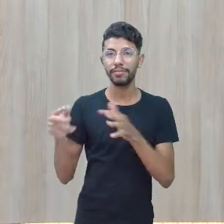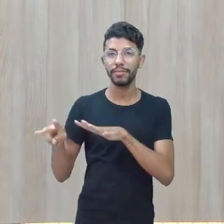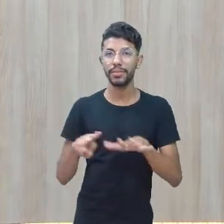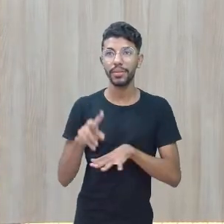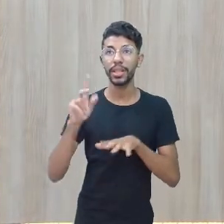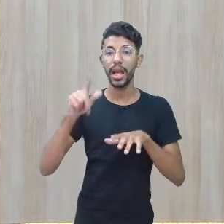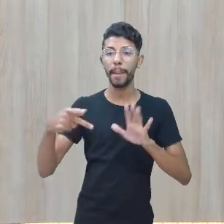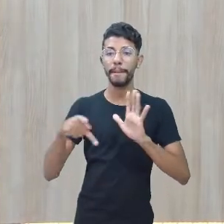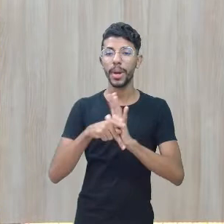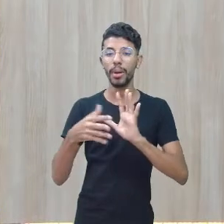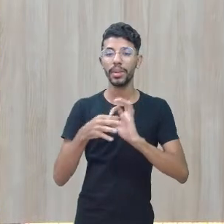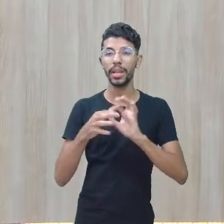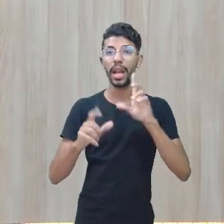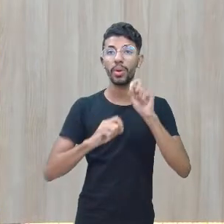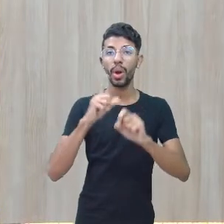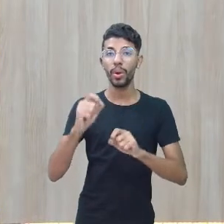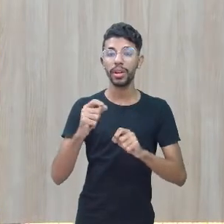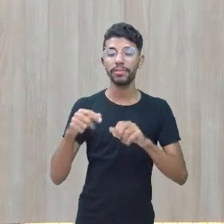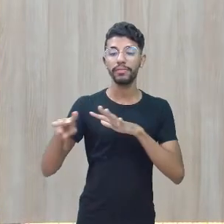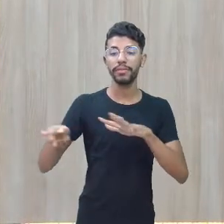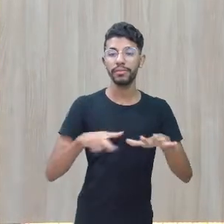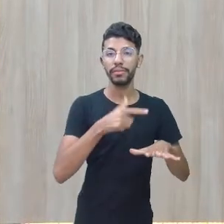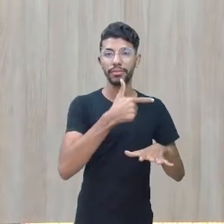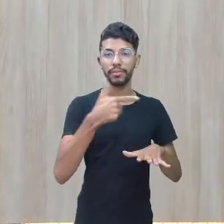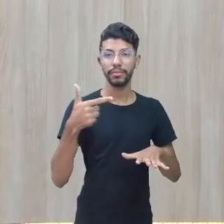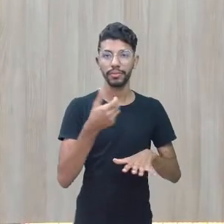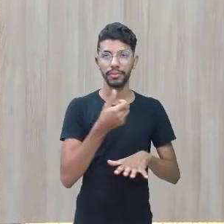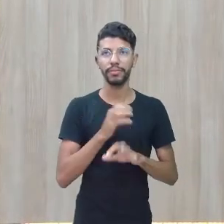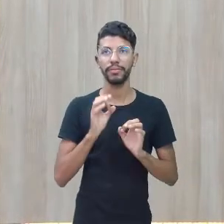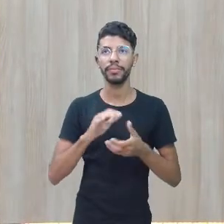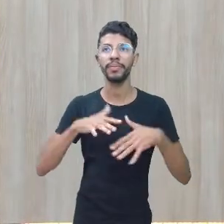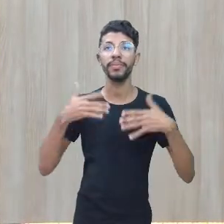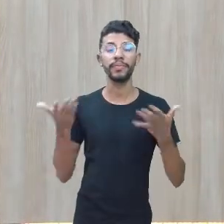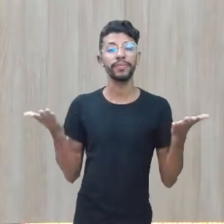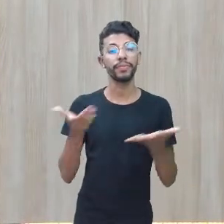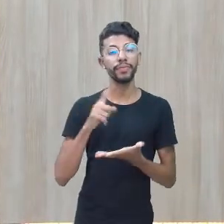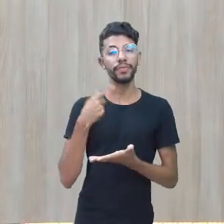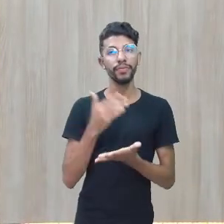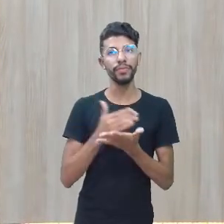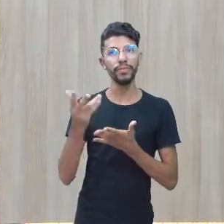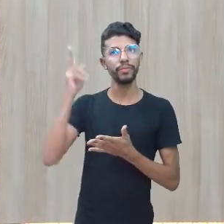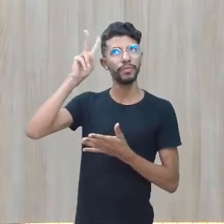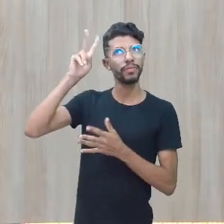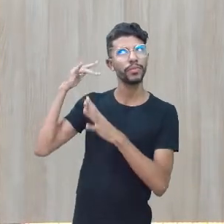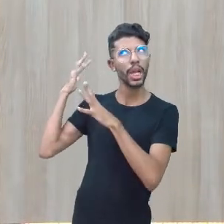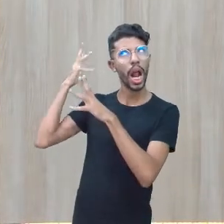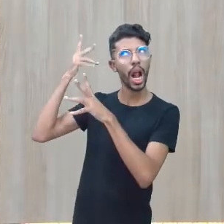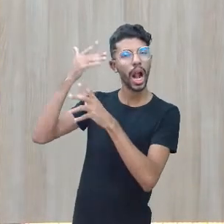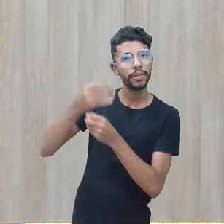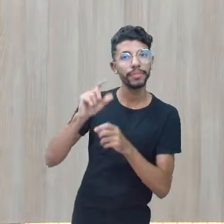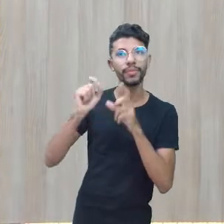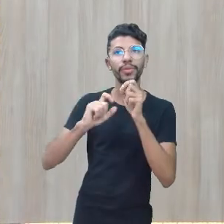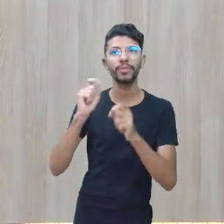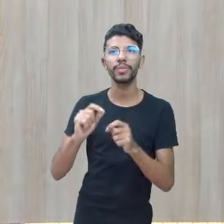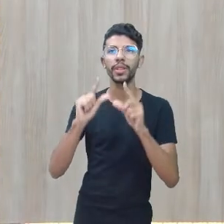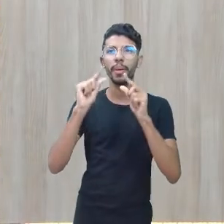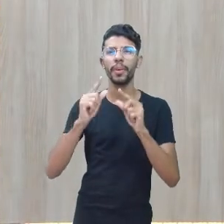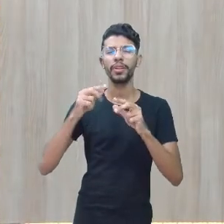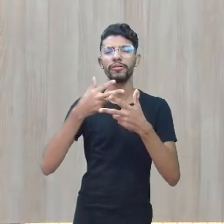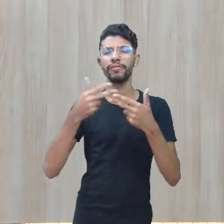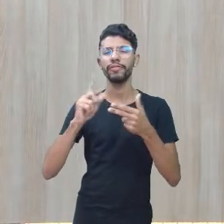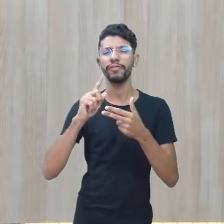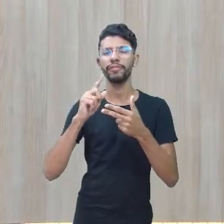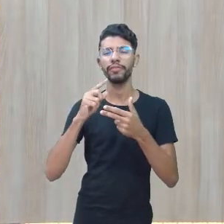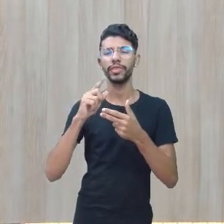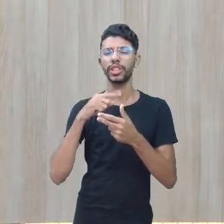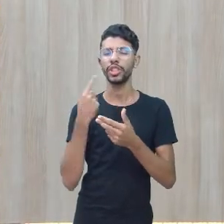22, tá certo? E aí a gente vai começar agora a relembrar um pouquinho quais são as coisas que a gente viu